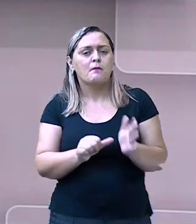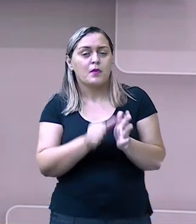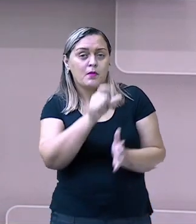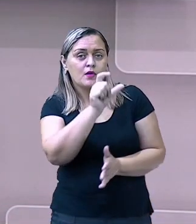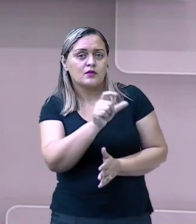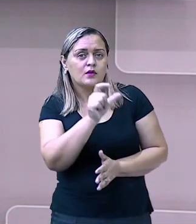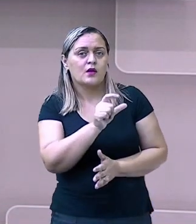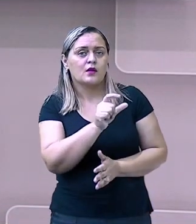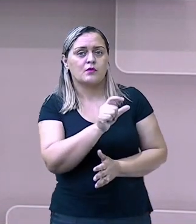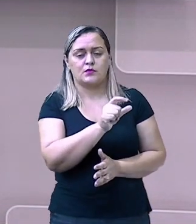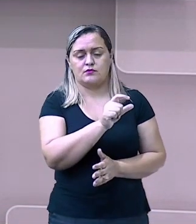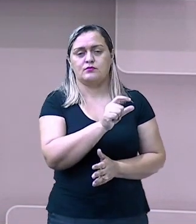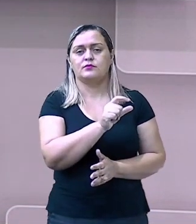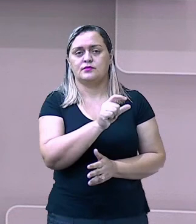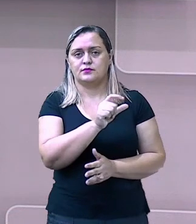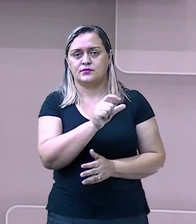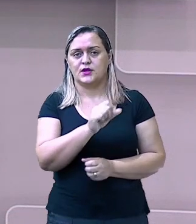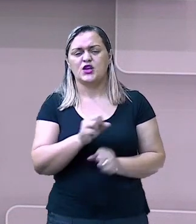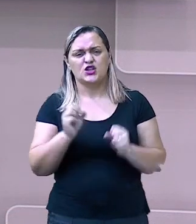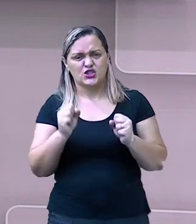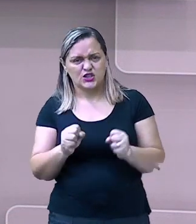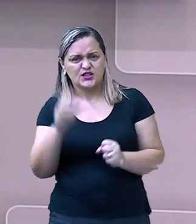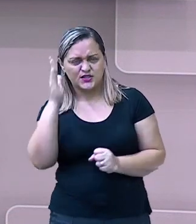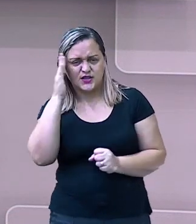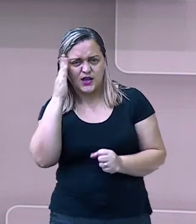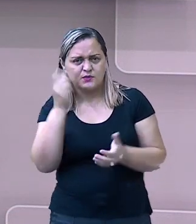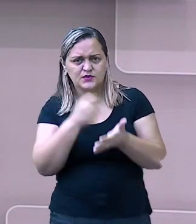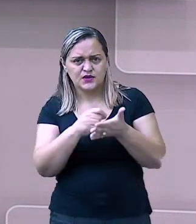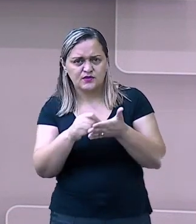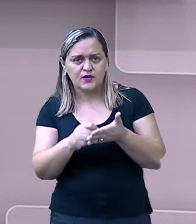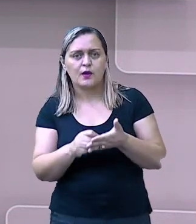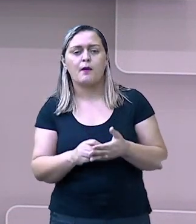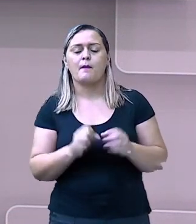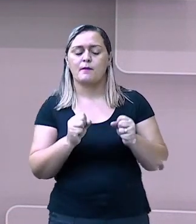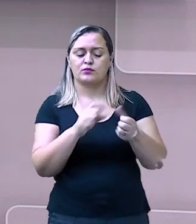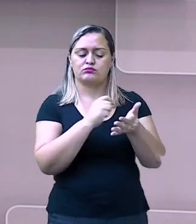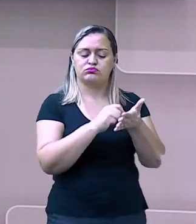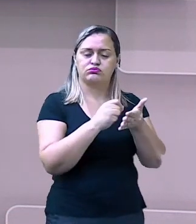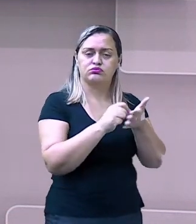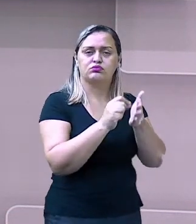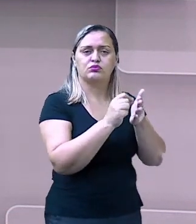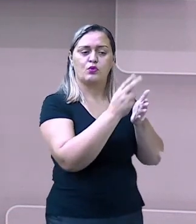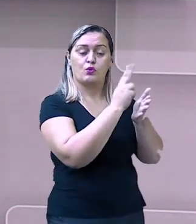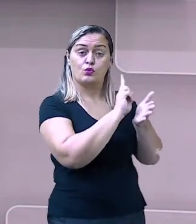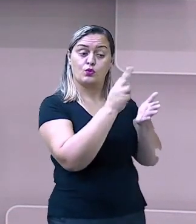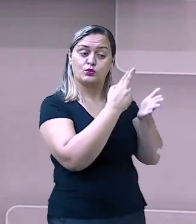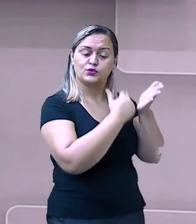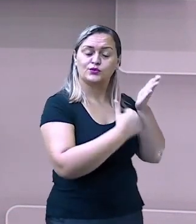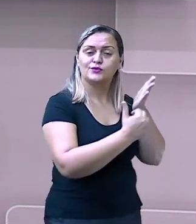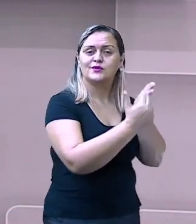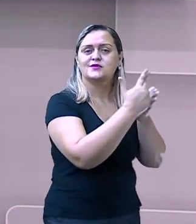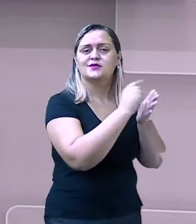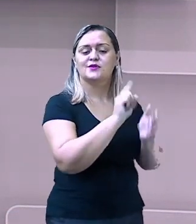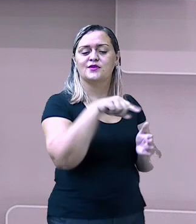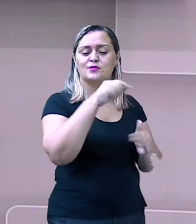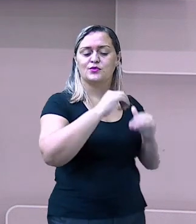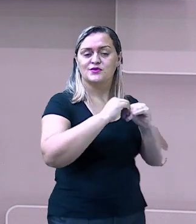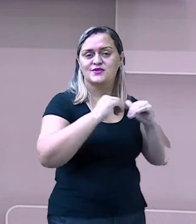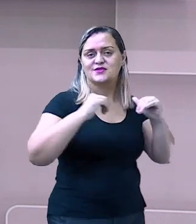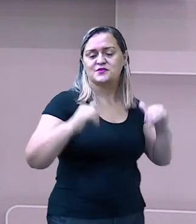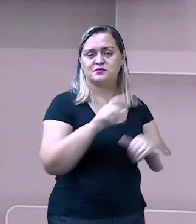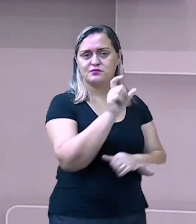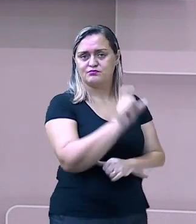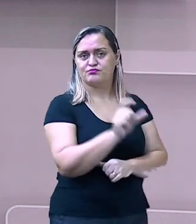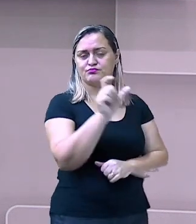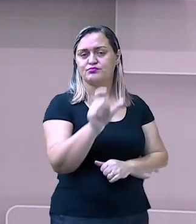escreve, vai escrever a palavra e vai separar ela em sílabas. Além disso, eu quero que você que já está escrevendo faça